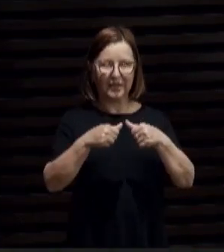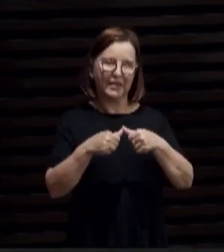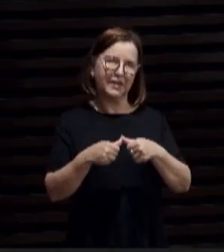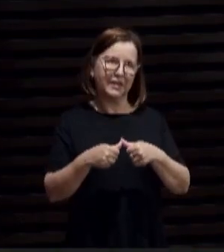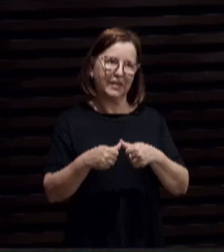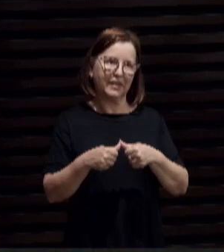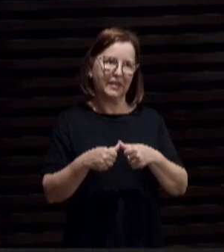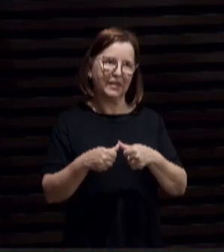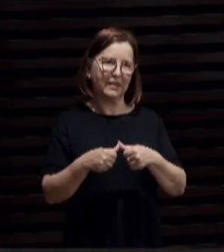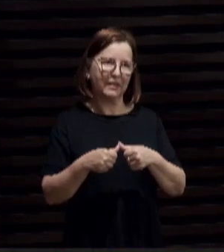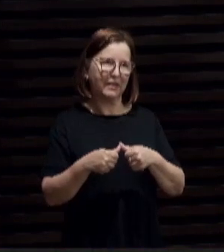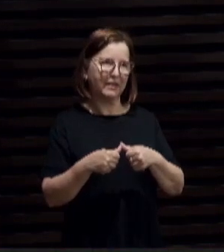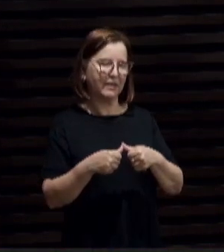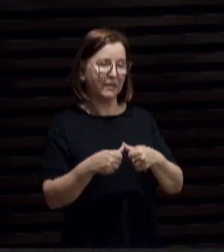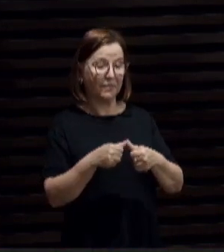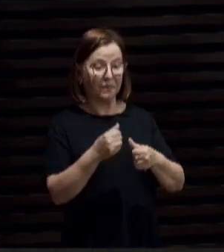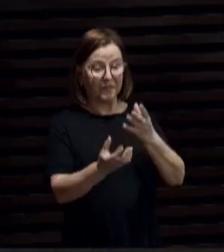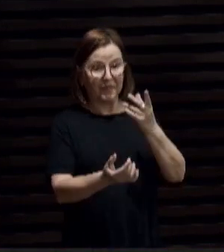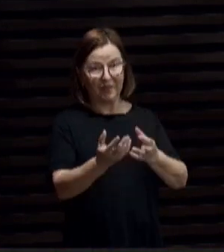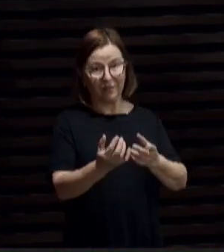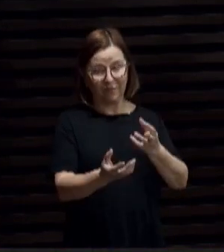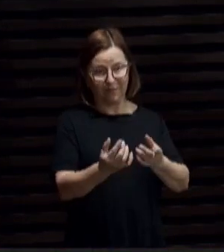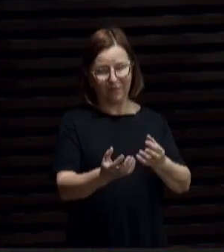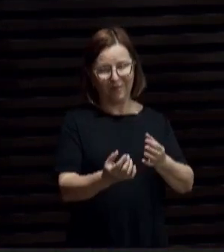tendo acendido um braseiro,